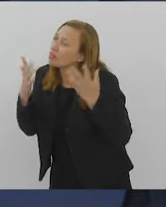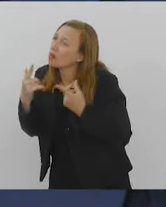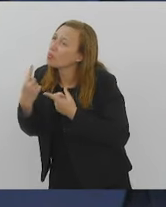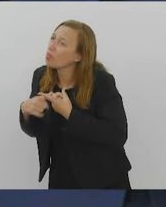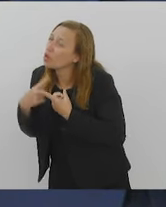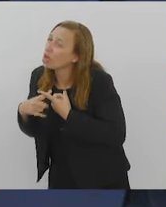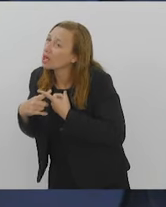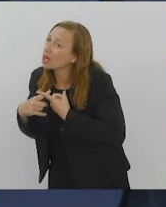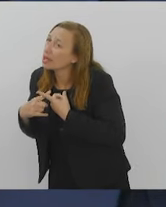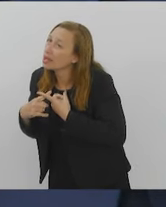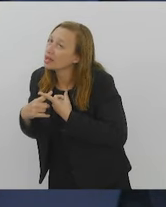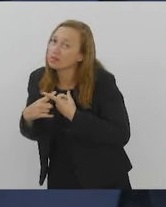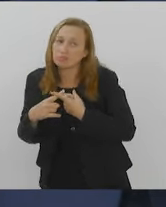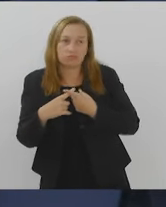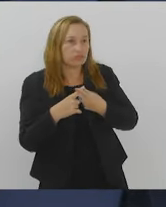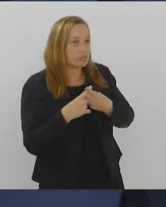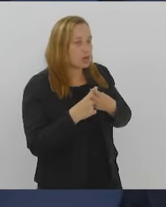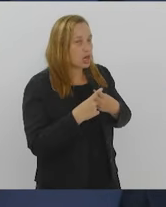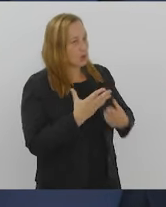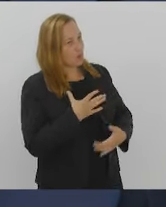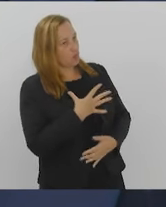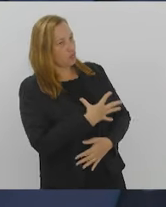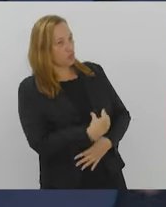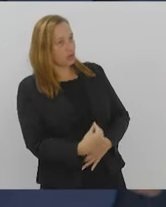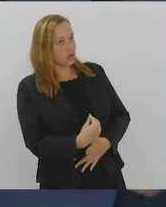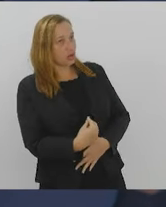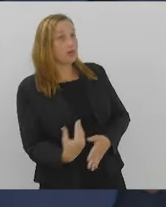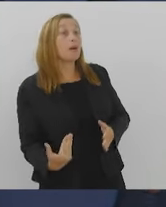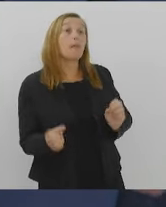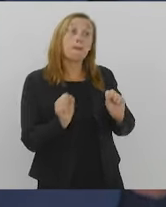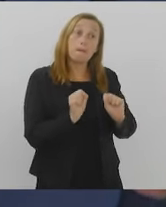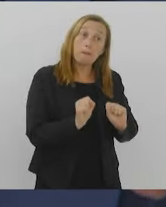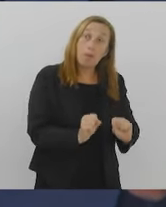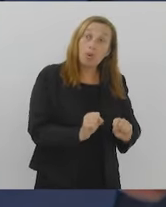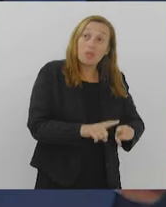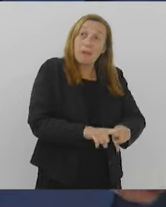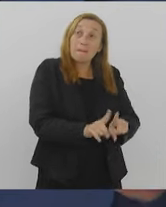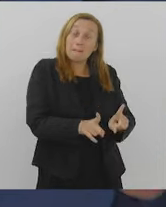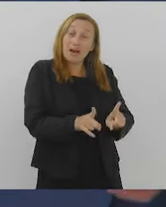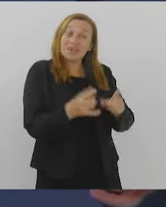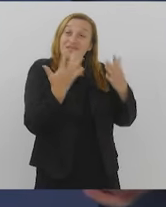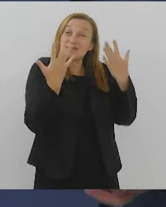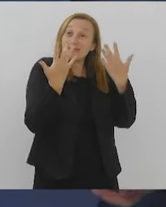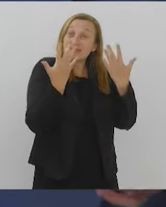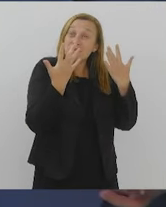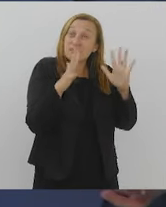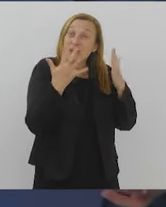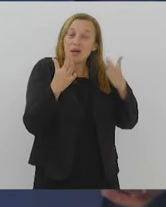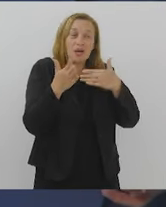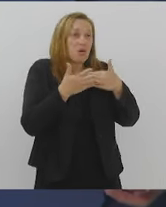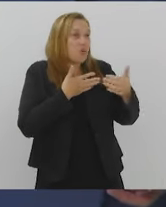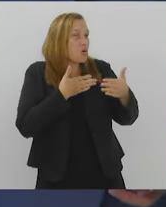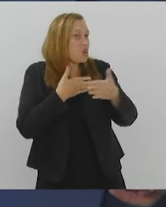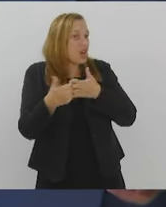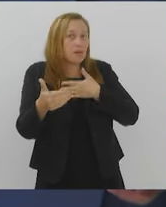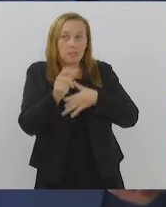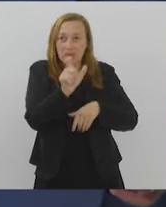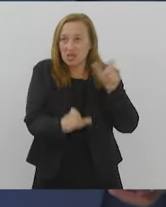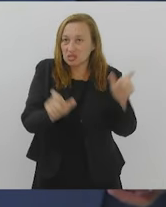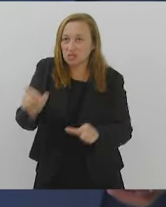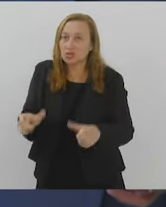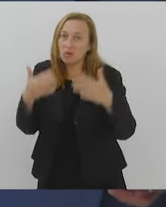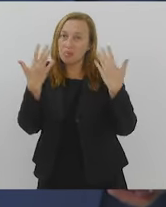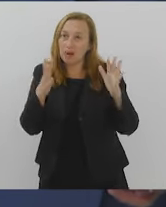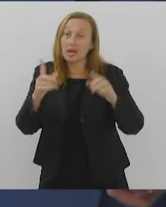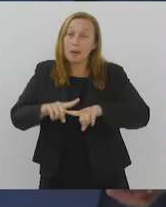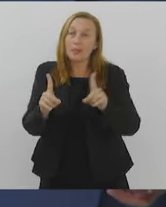palma? Ele disse: meu filho, até pode, mas bater palma qualquer um bate. Da glória a Deus